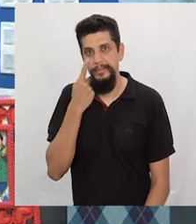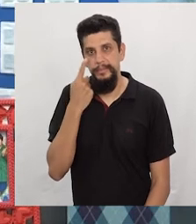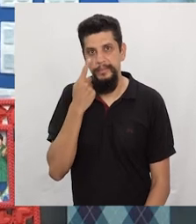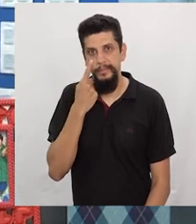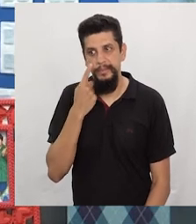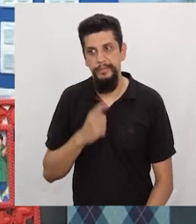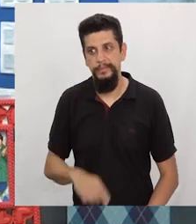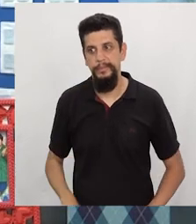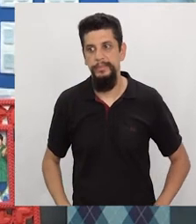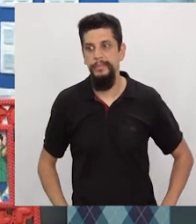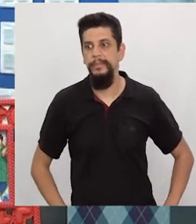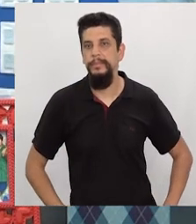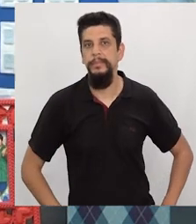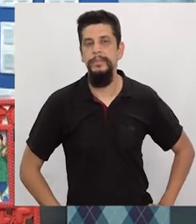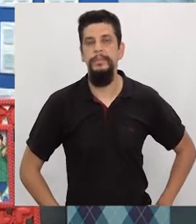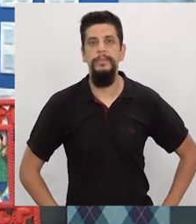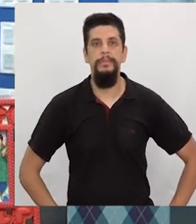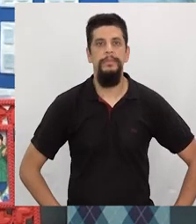só.